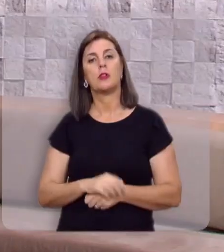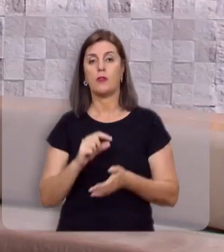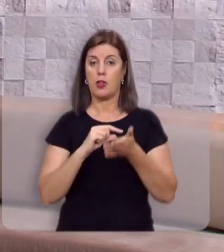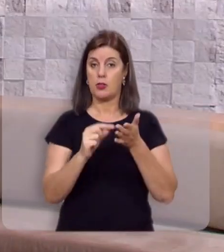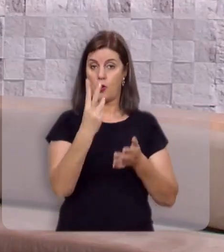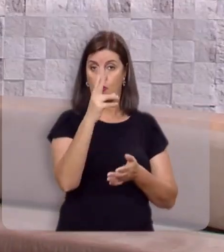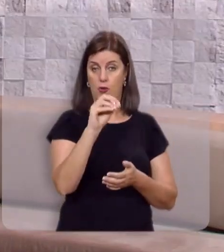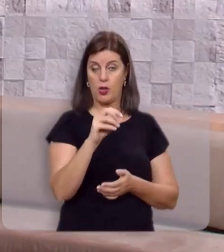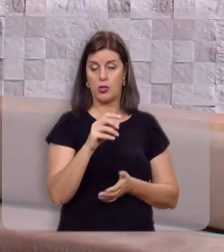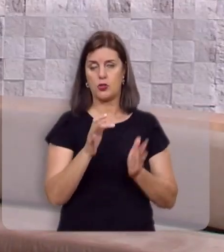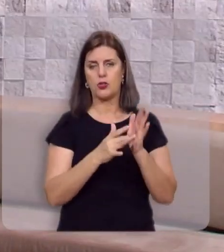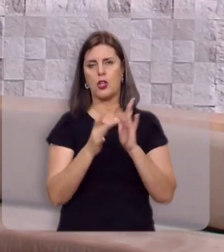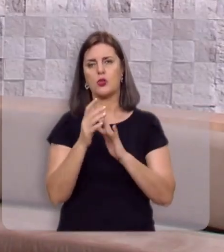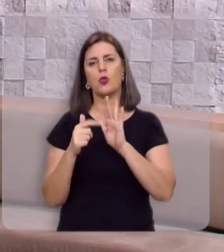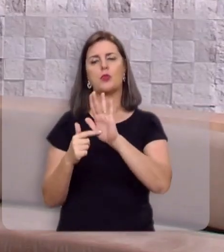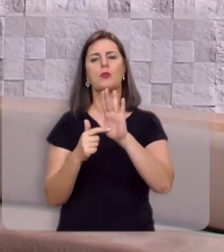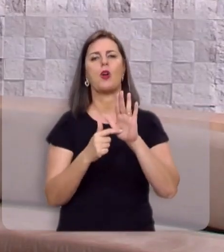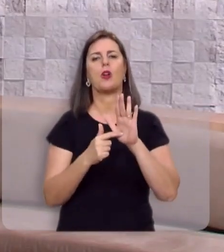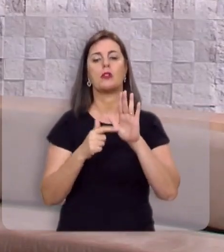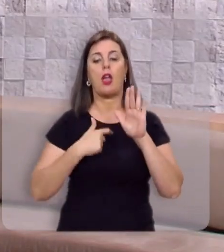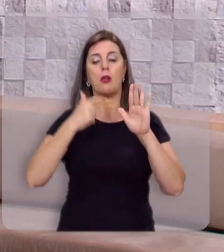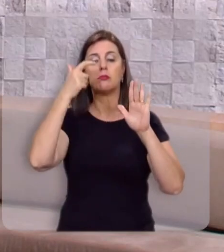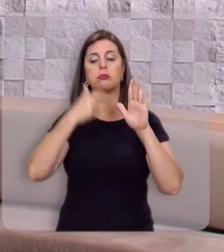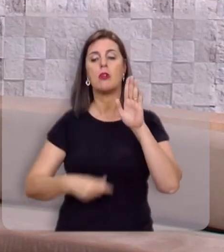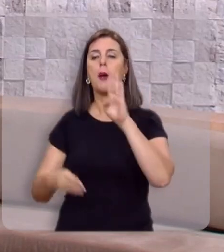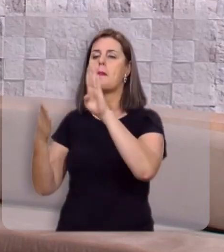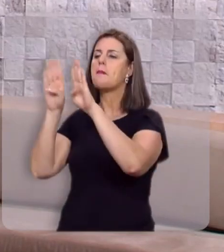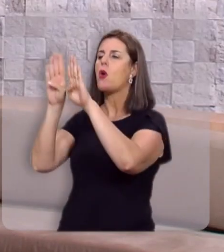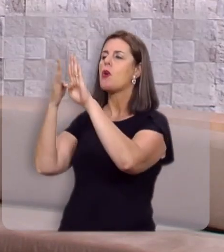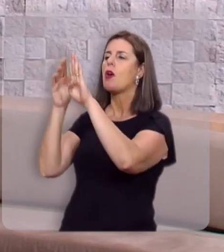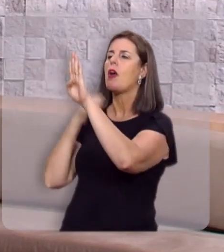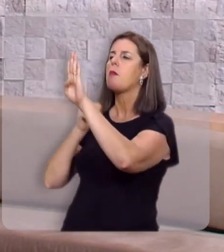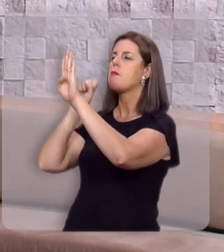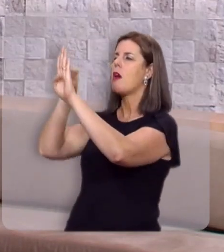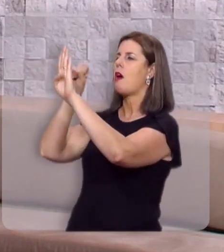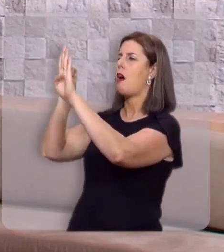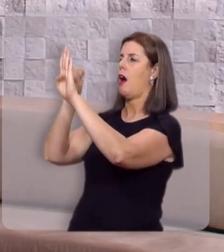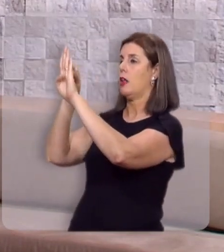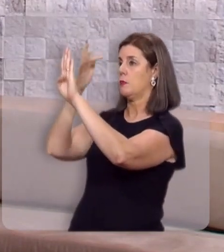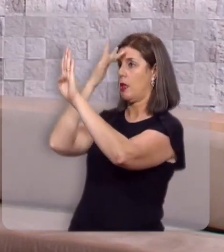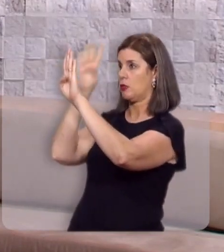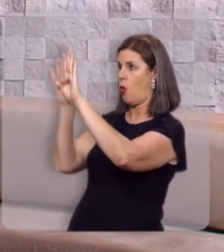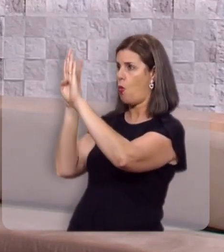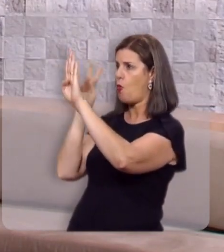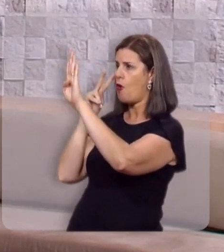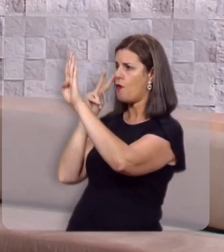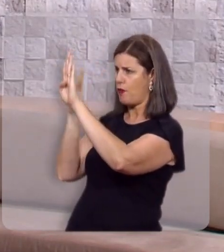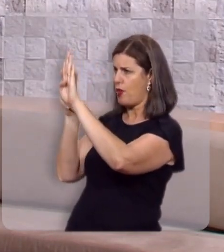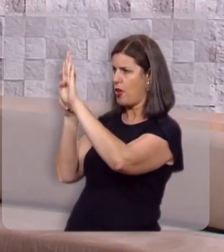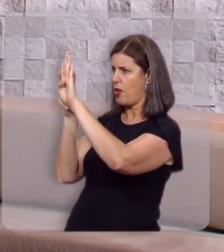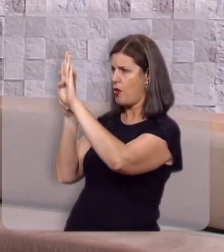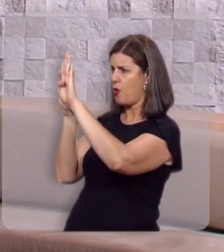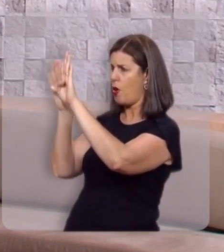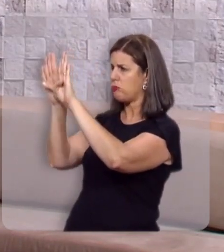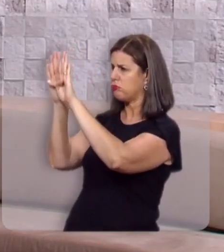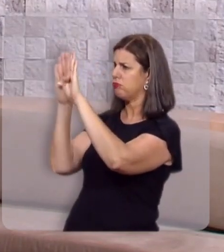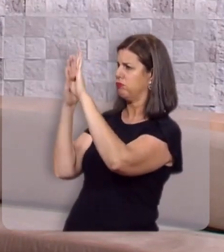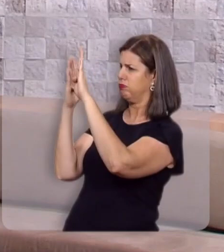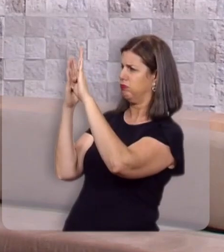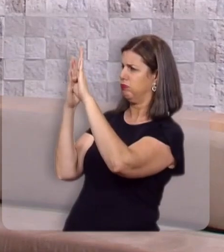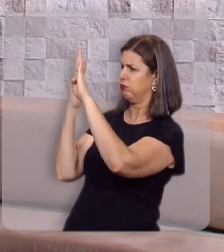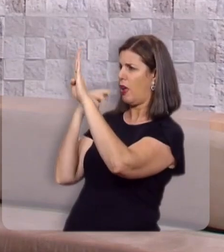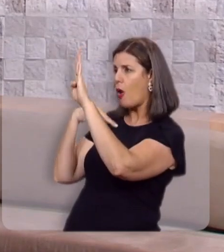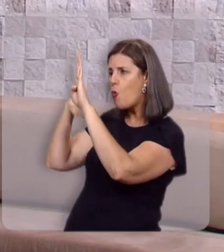No versículo 20, Jesus Cristo se apresenta e diz: eis que eu estou à porta e bato. Se alguém ouvir a minha voz e